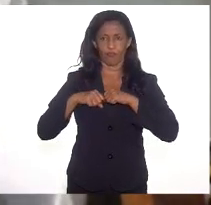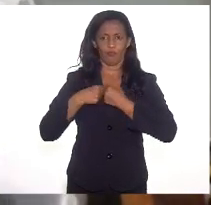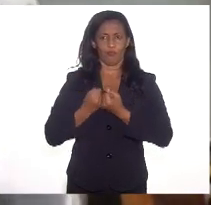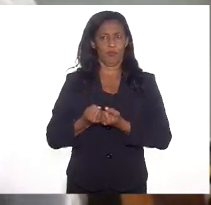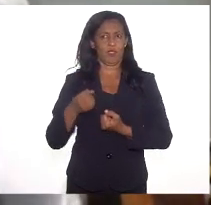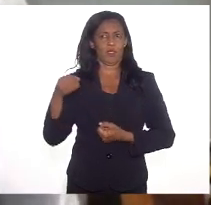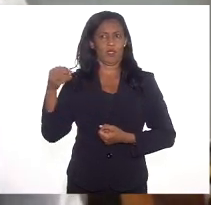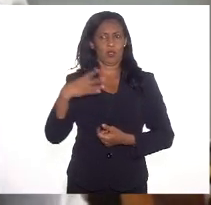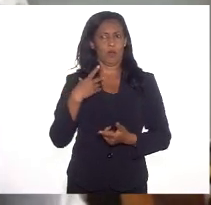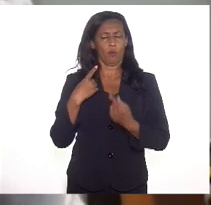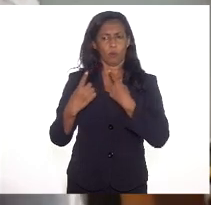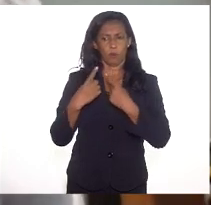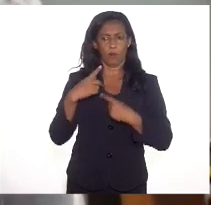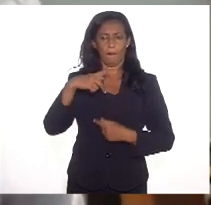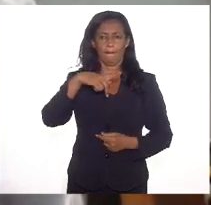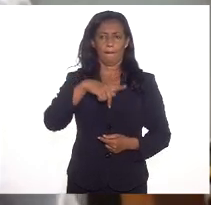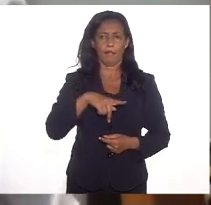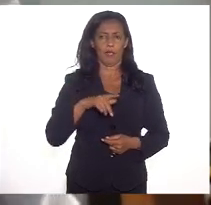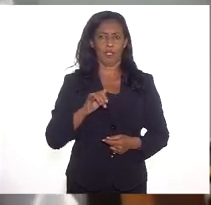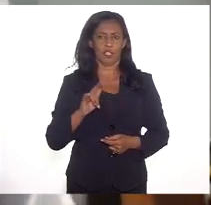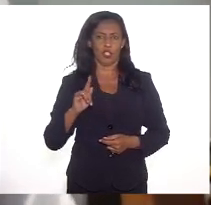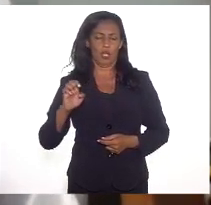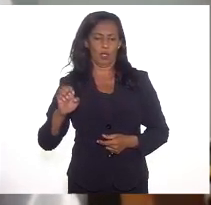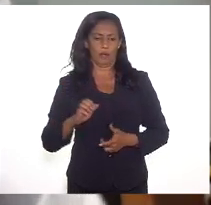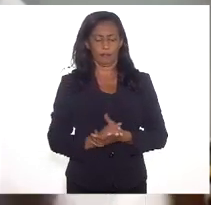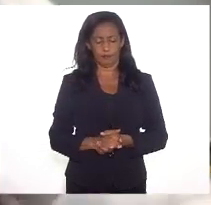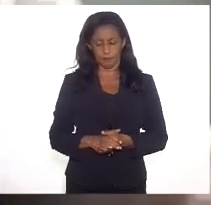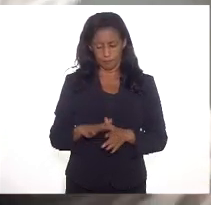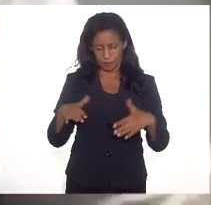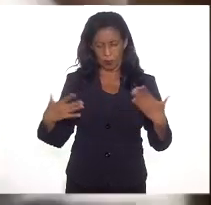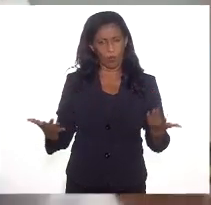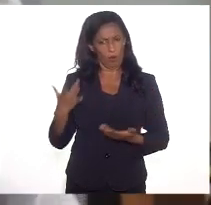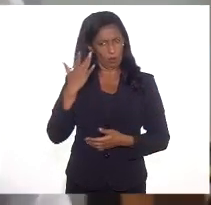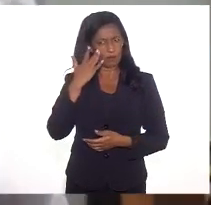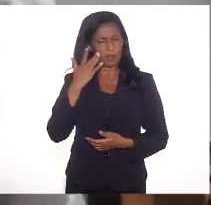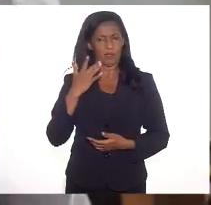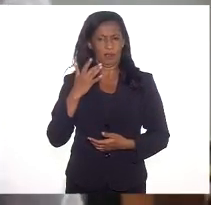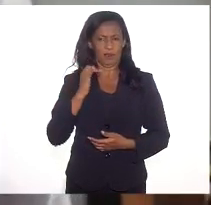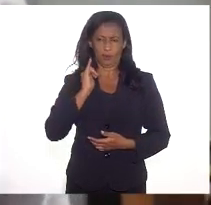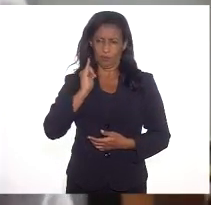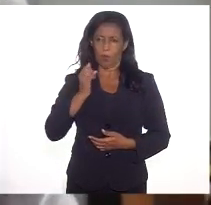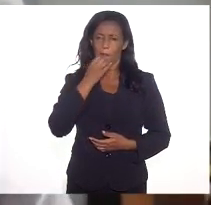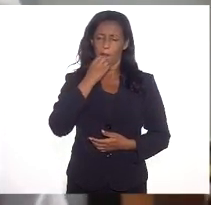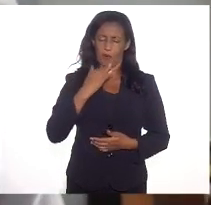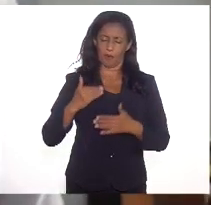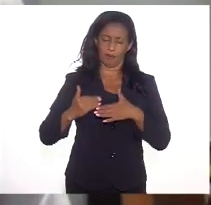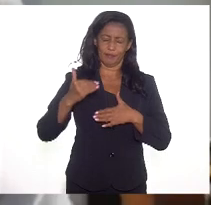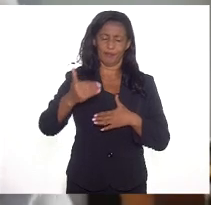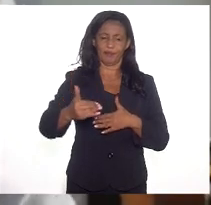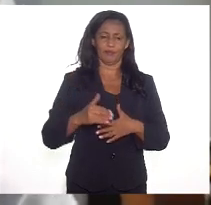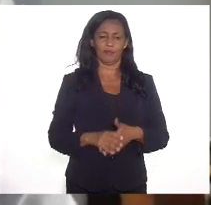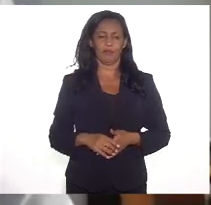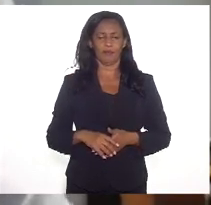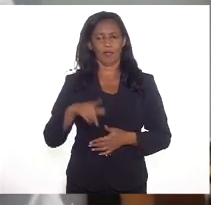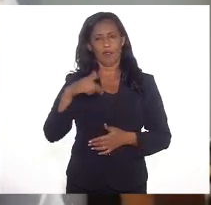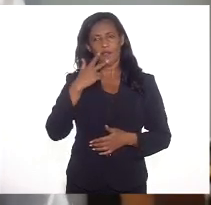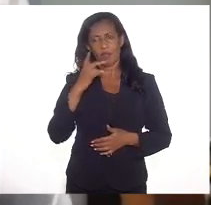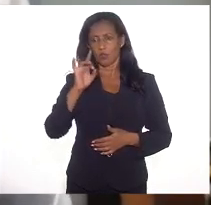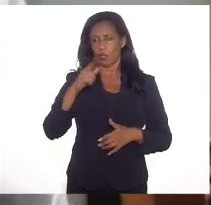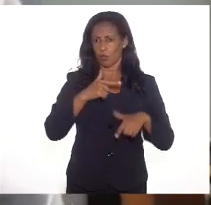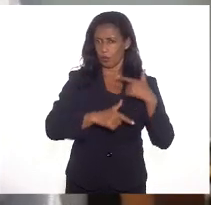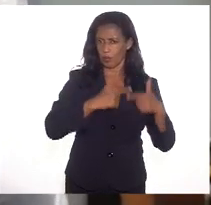nova interlocução com a PGE. Então, acho que a gente vai ter notícias boas pela frente, ressaltar não só o seu trabalho